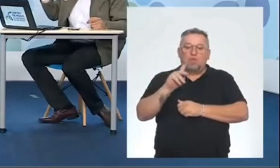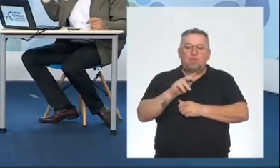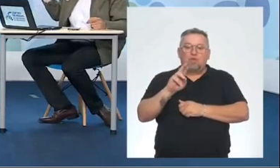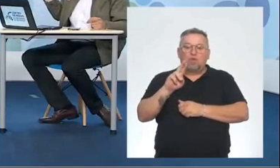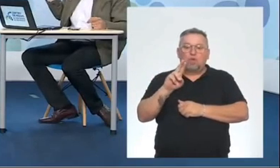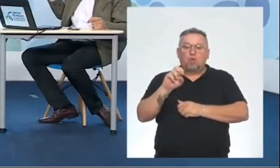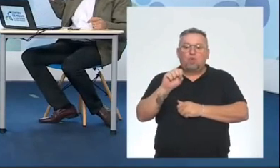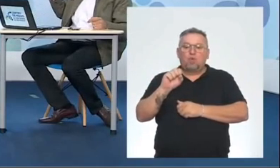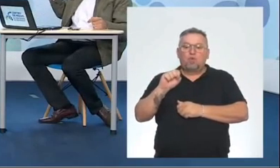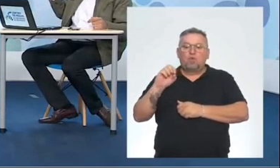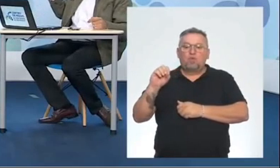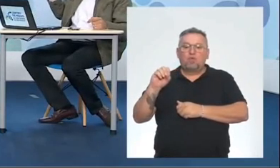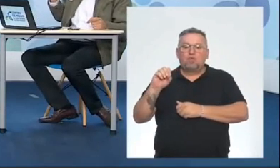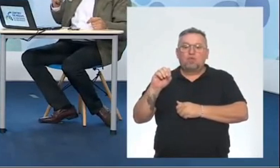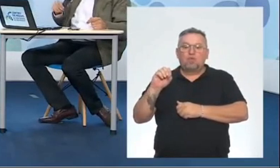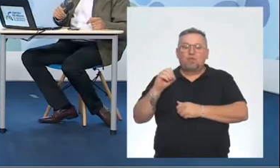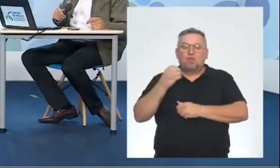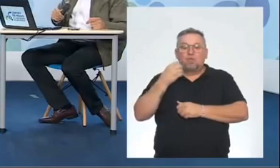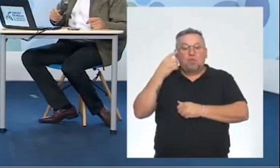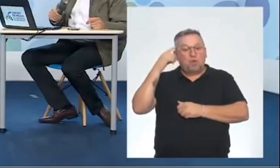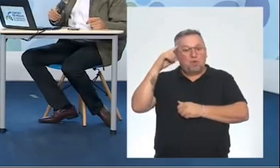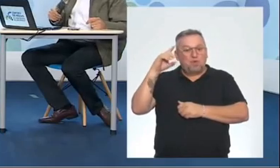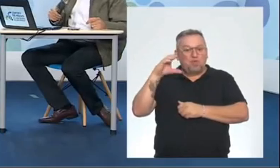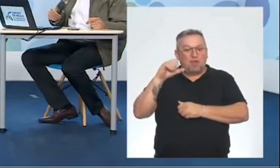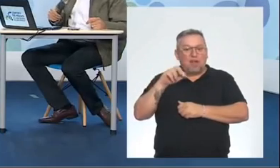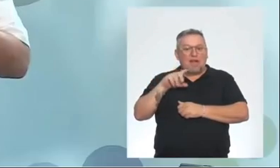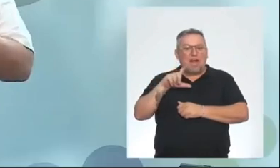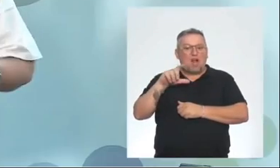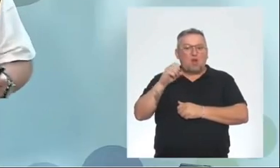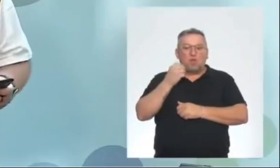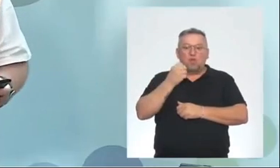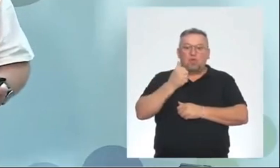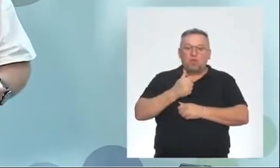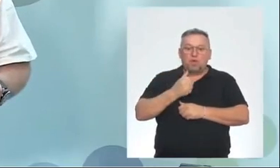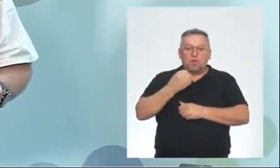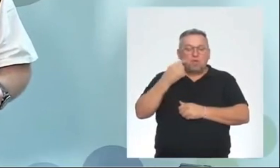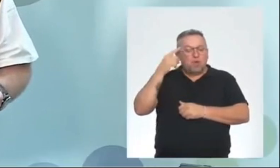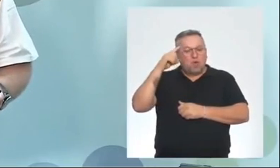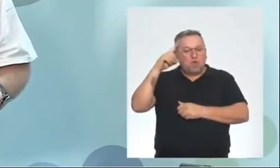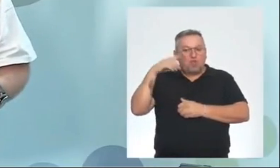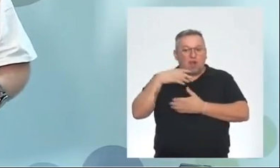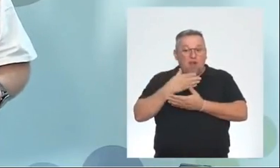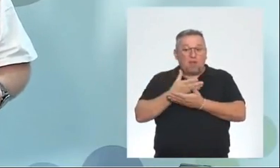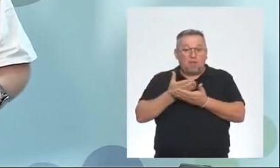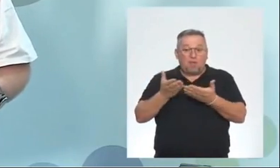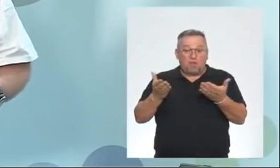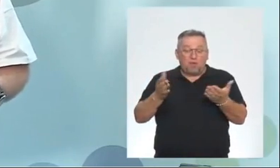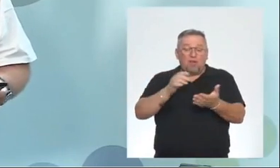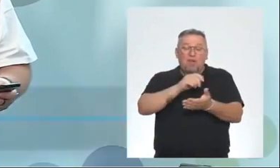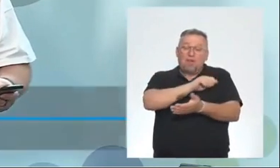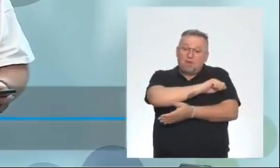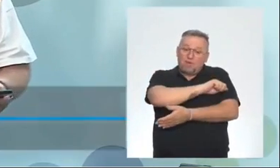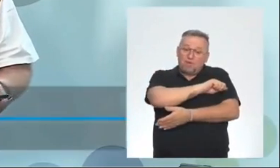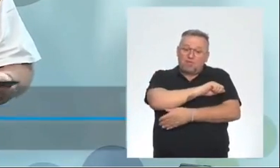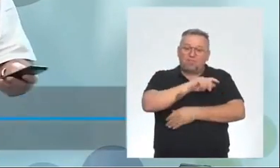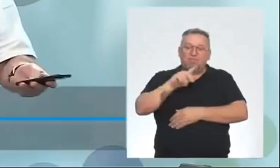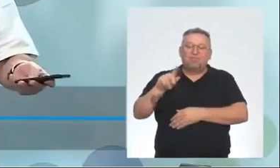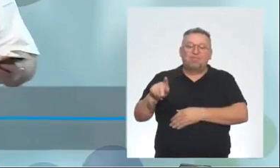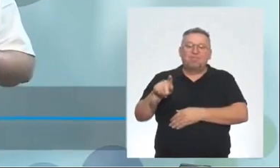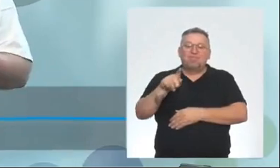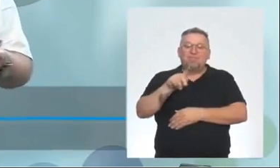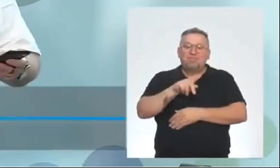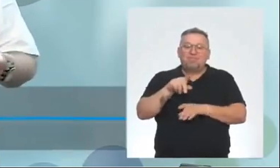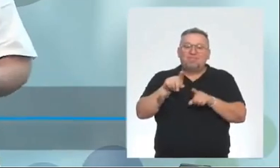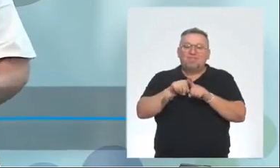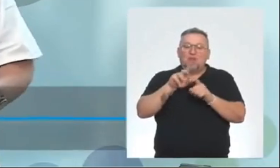Russo. Bom dia, professor. Bom dia, Carlos, tudo bem com você? Bom dia a todos, alunos, professores